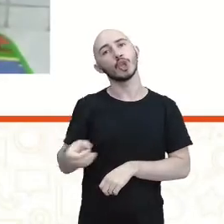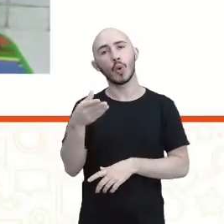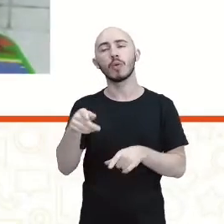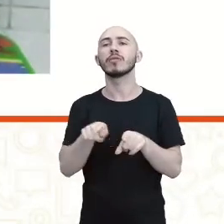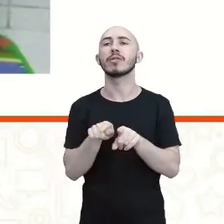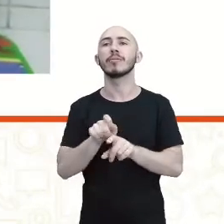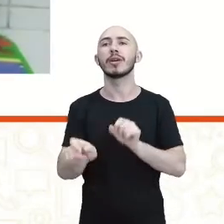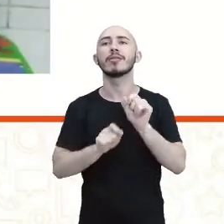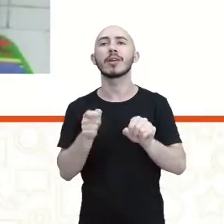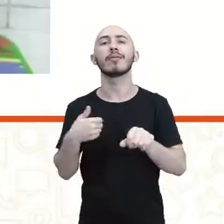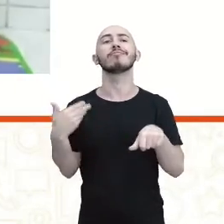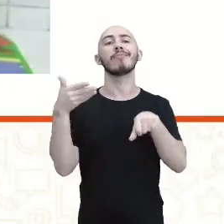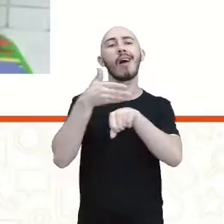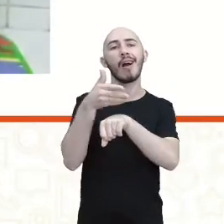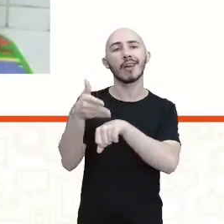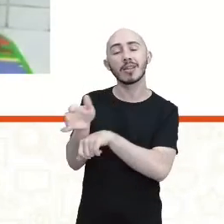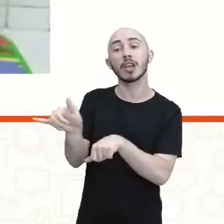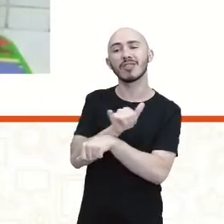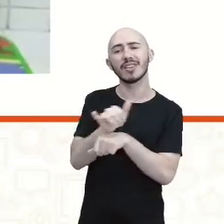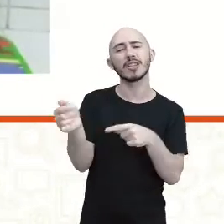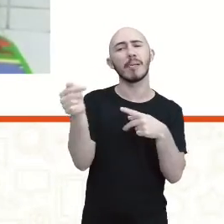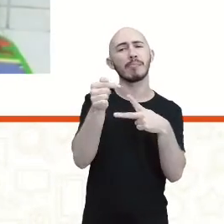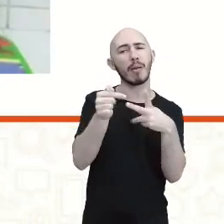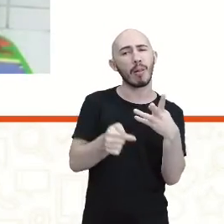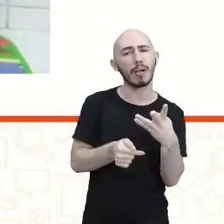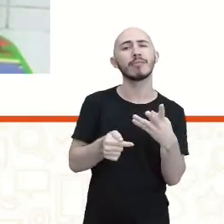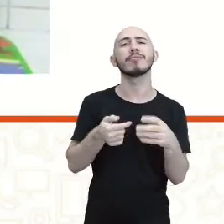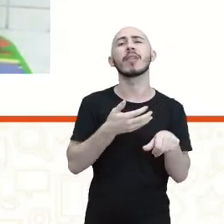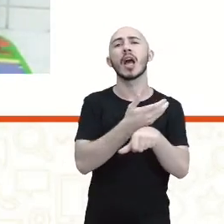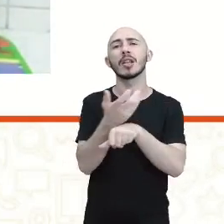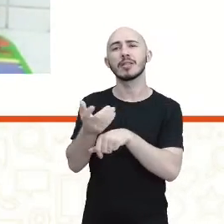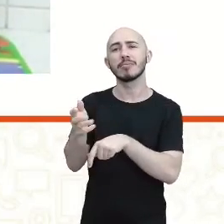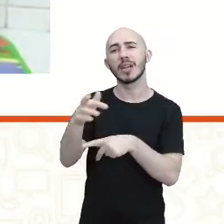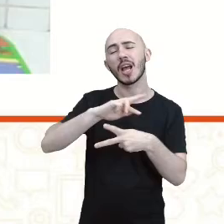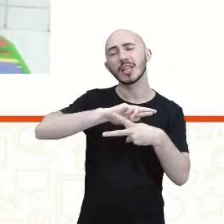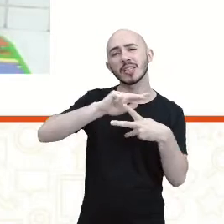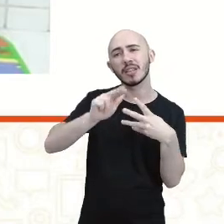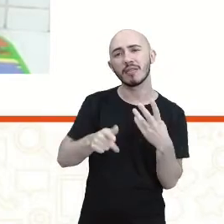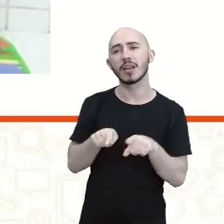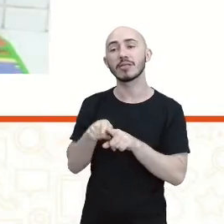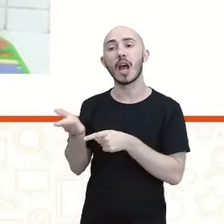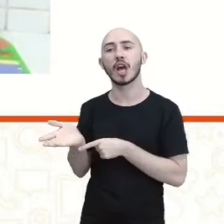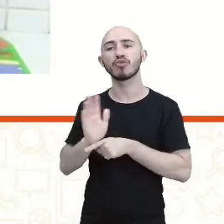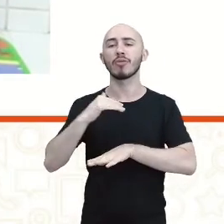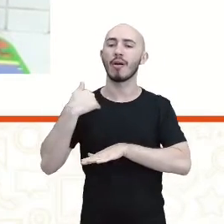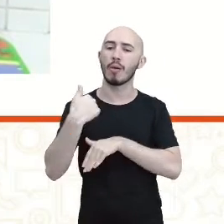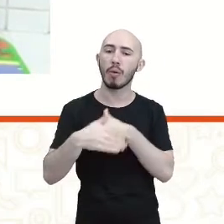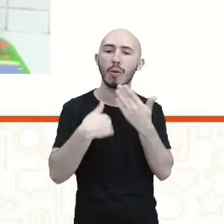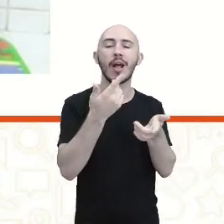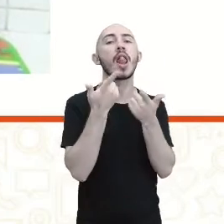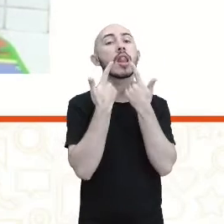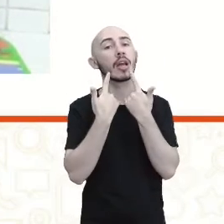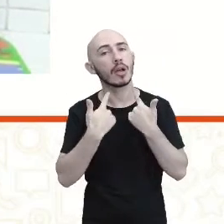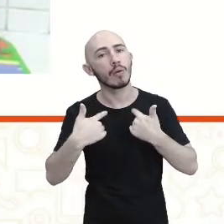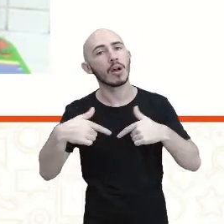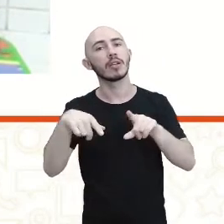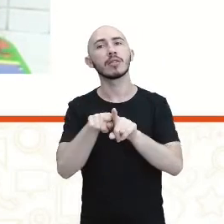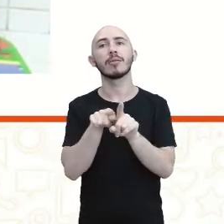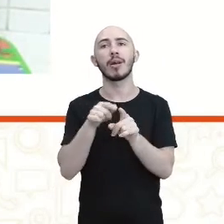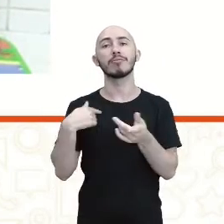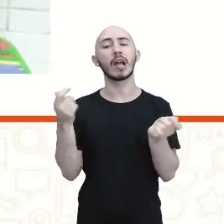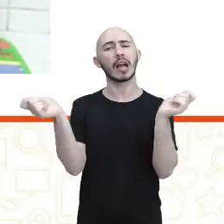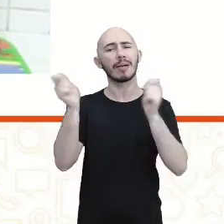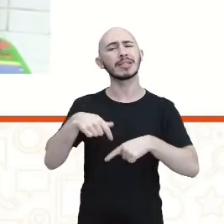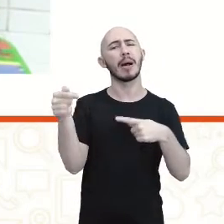a estratégias multidisciplinares que irão ajudar o desenvolvimento das linguagens, das competências